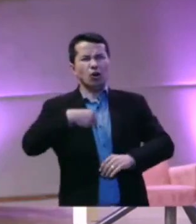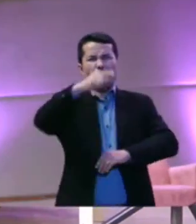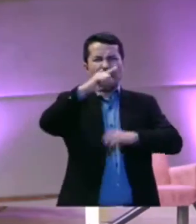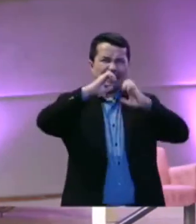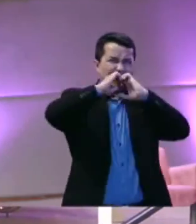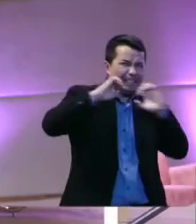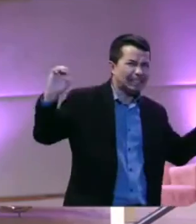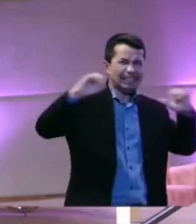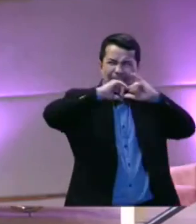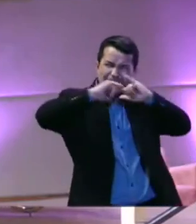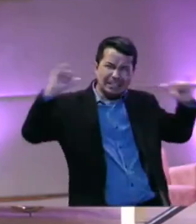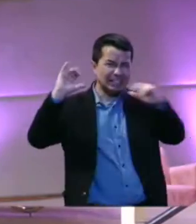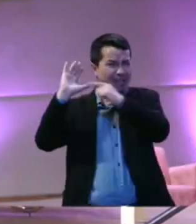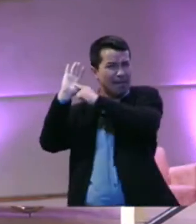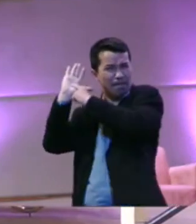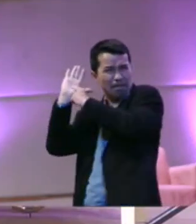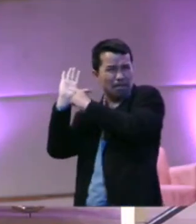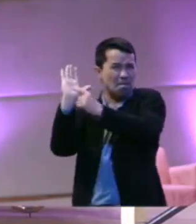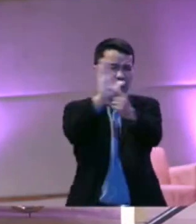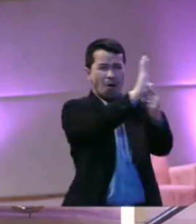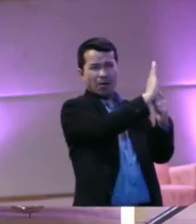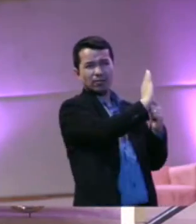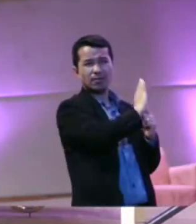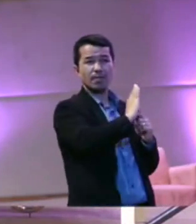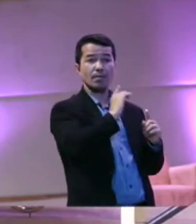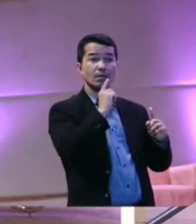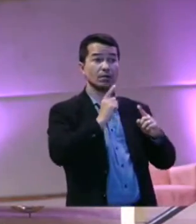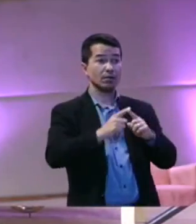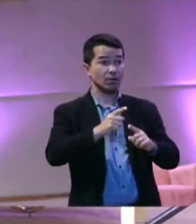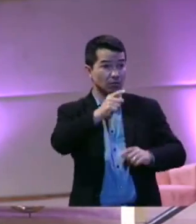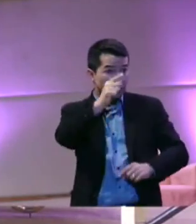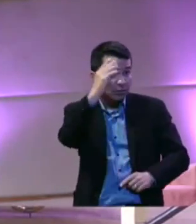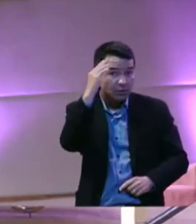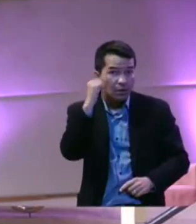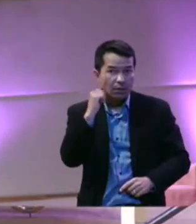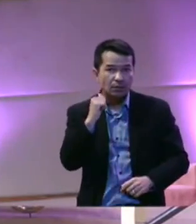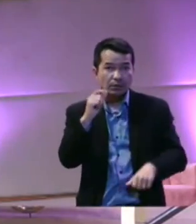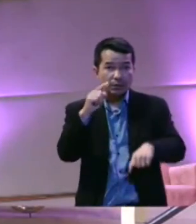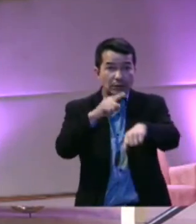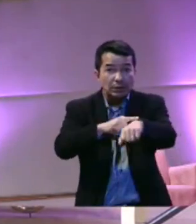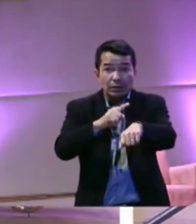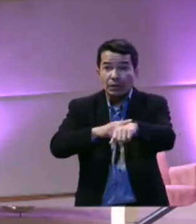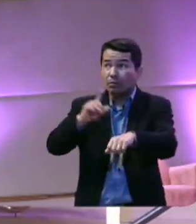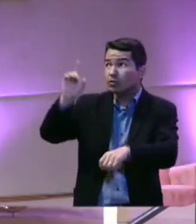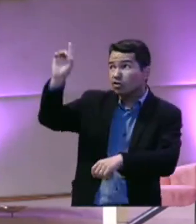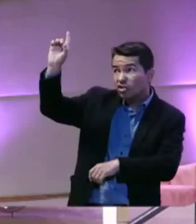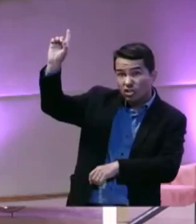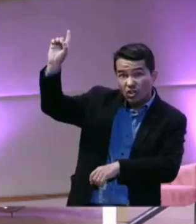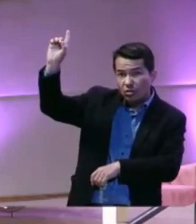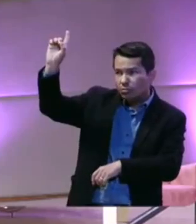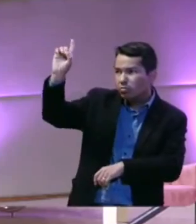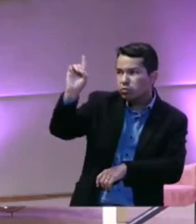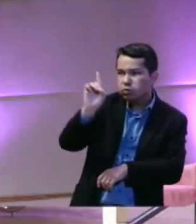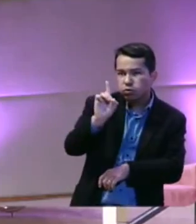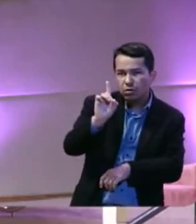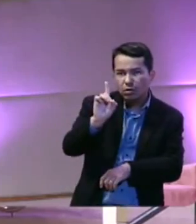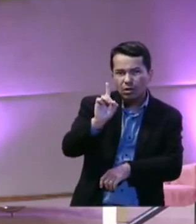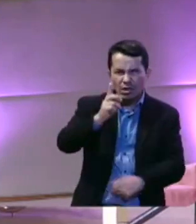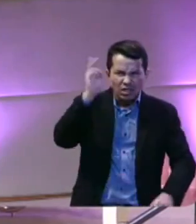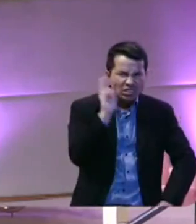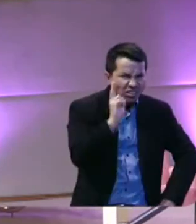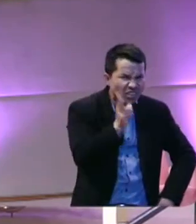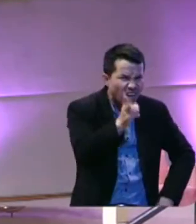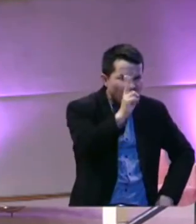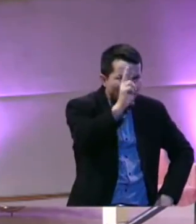diferença. Porque o tempo do Senhor dessa visitação, Ele não vai ficar para sempre. Para cumprir o que